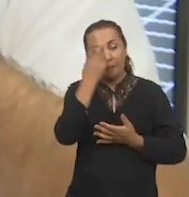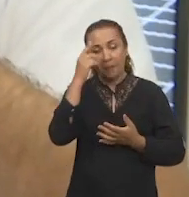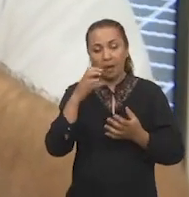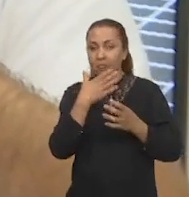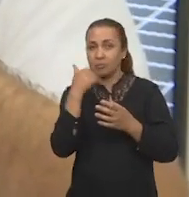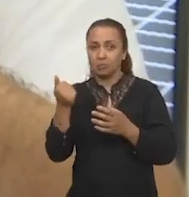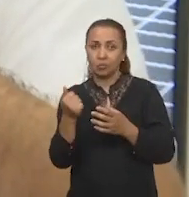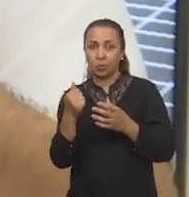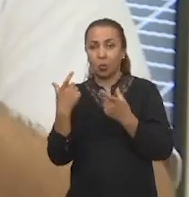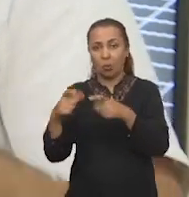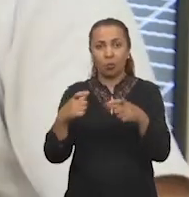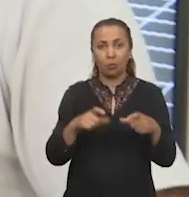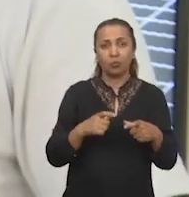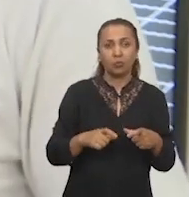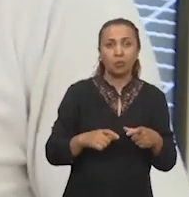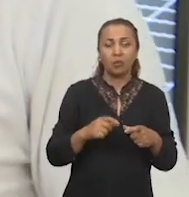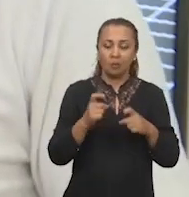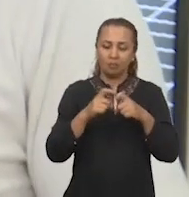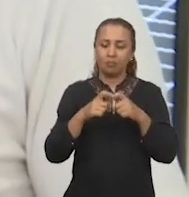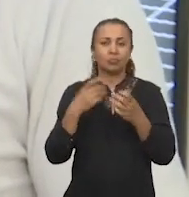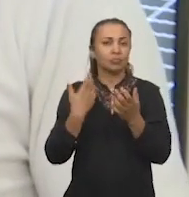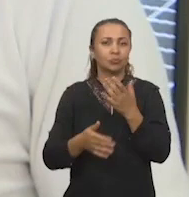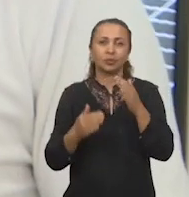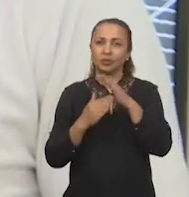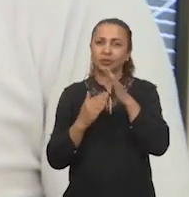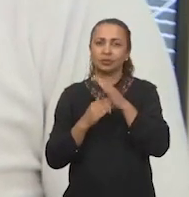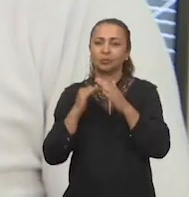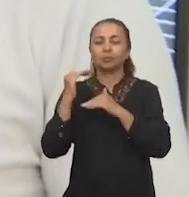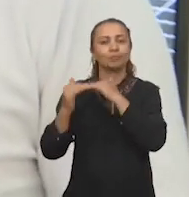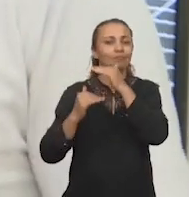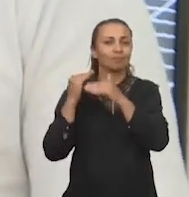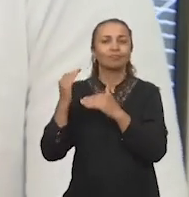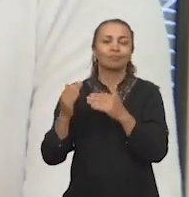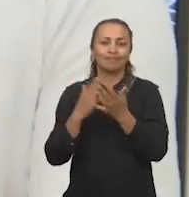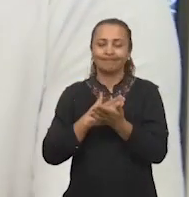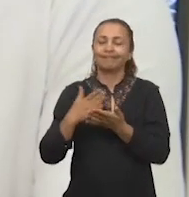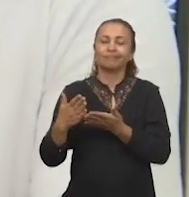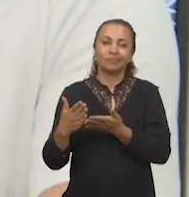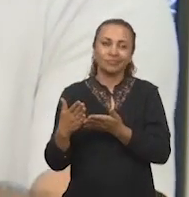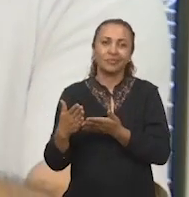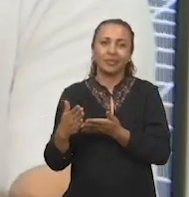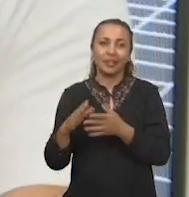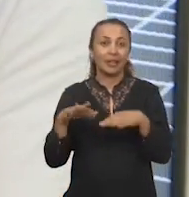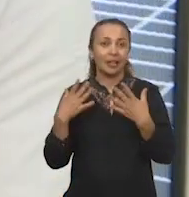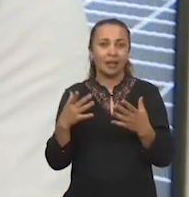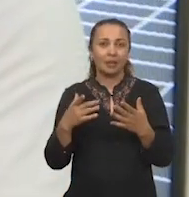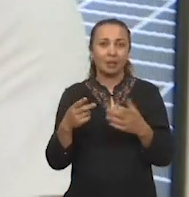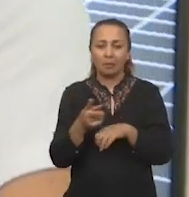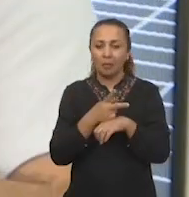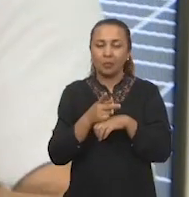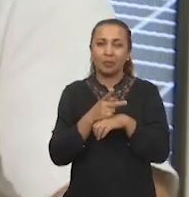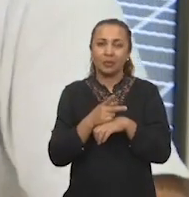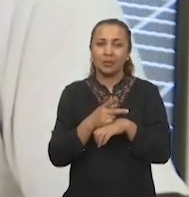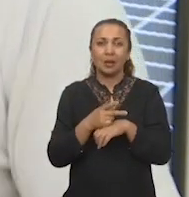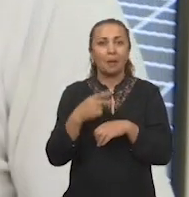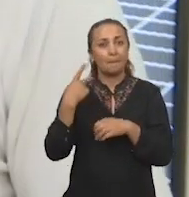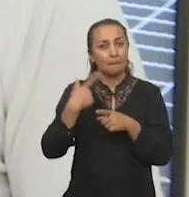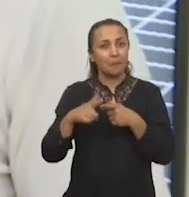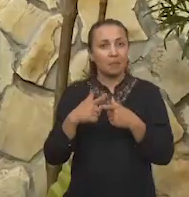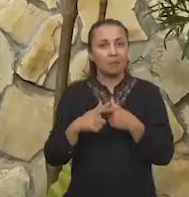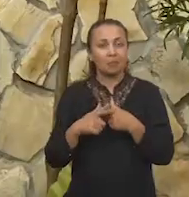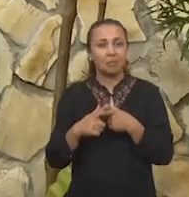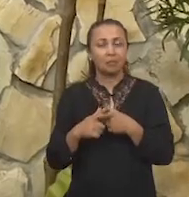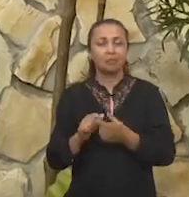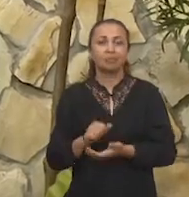a melhor colocação, o médico perderia muito menos tempo num processo, né? A partir do momento que se tornasse invasivo, fosse